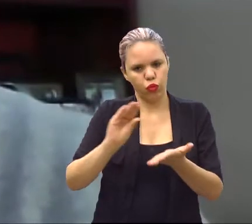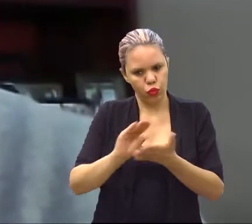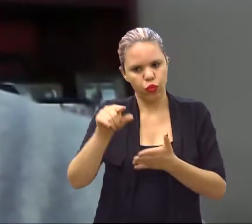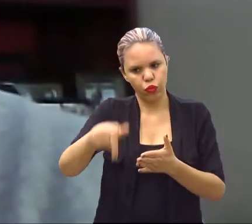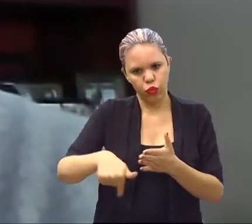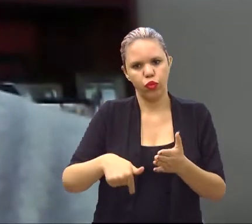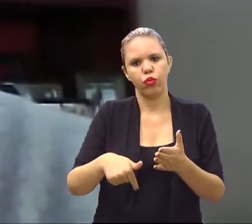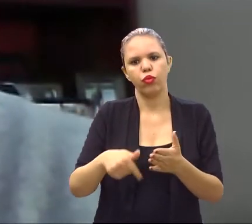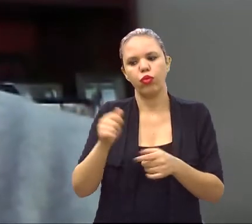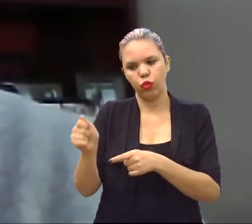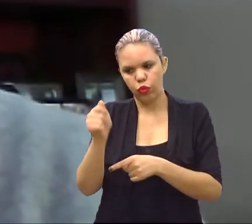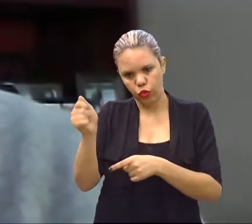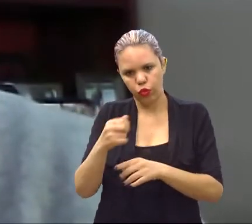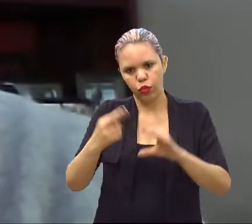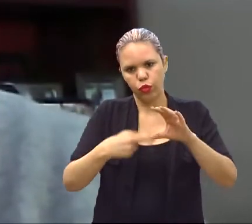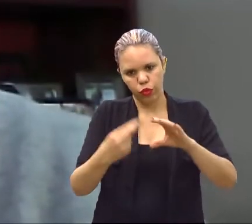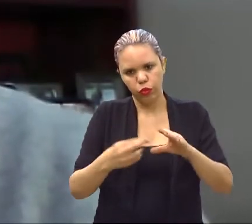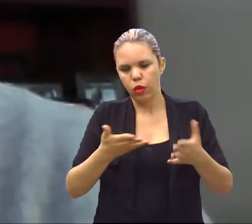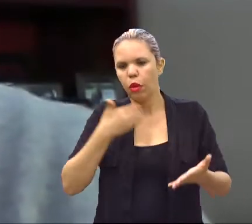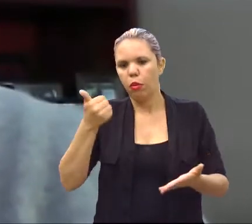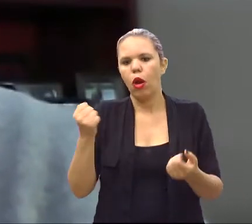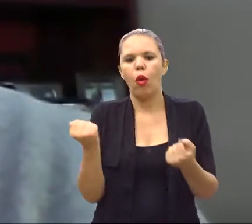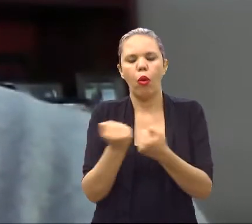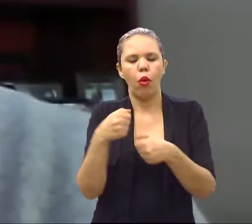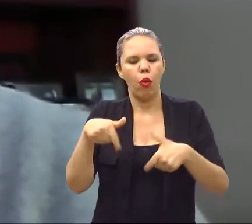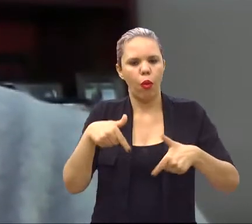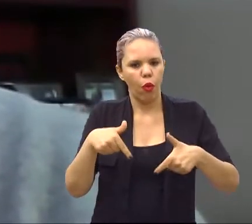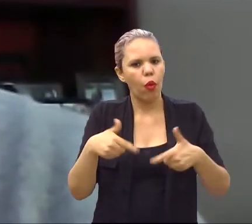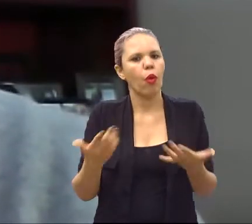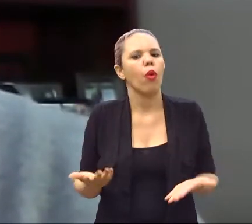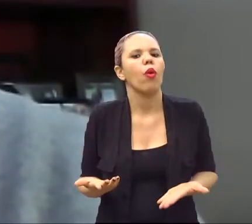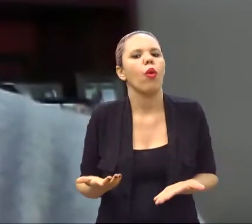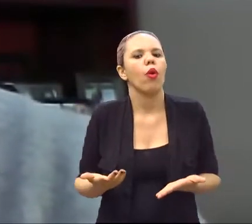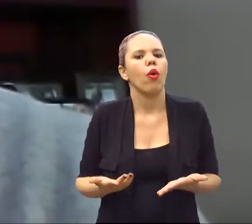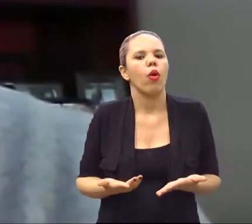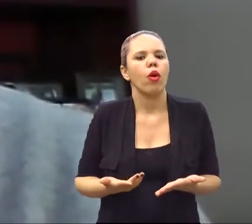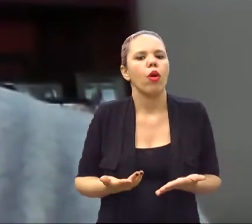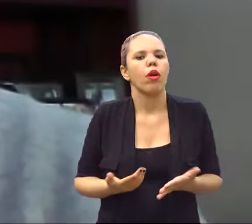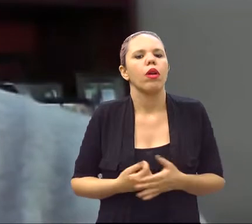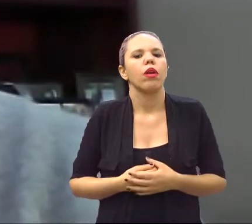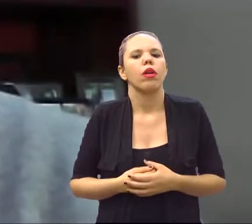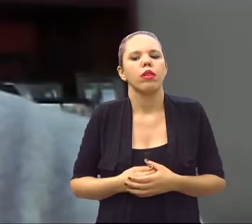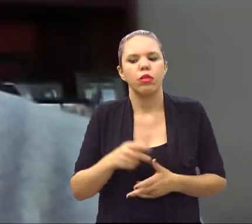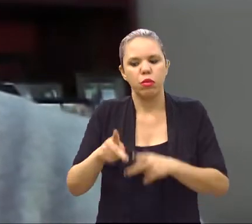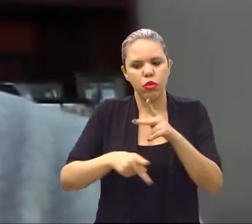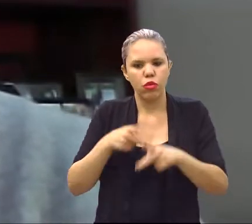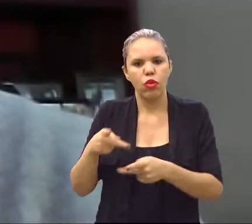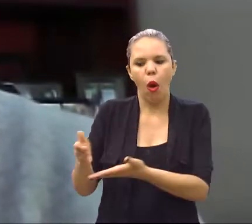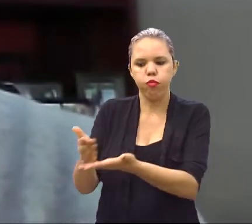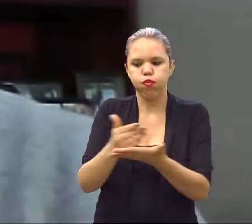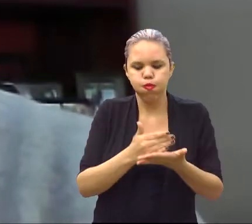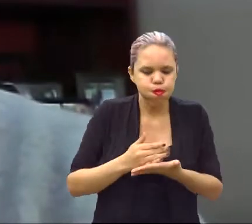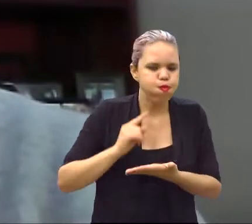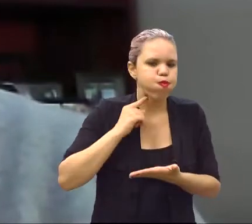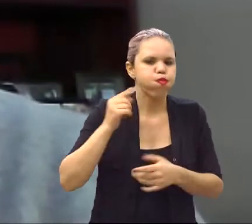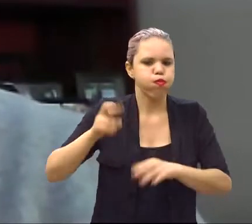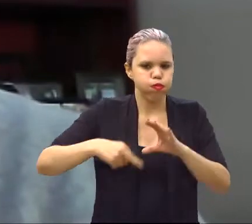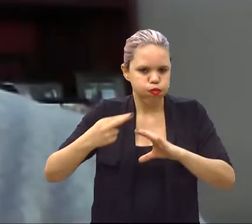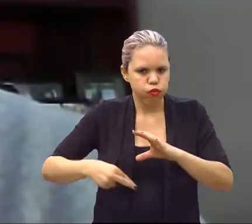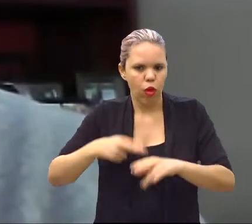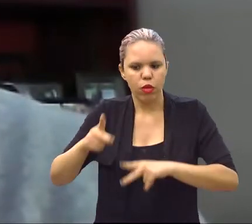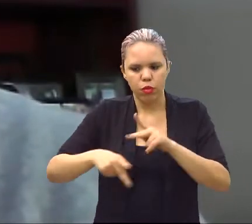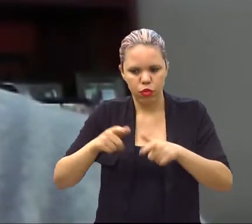nessas cooperativas, melhorar a condição de trabalho desses catadores de recicláveis, porque é uma categoria